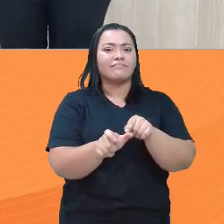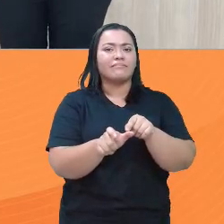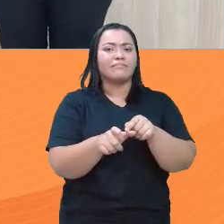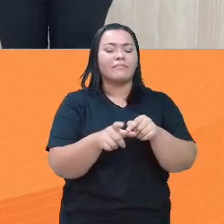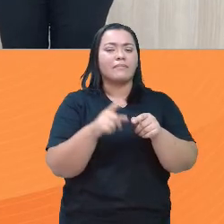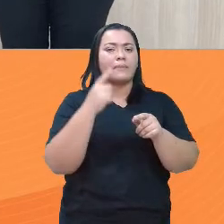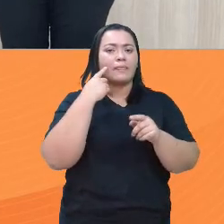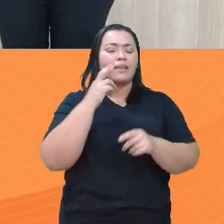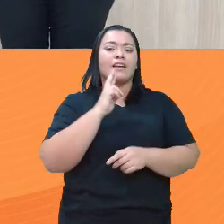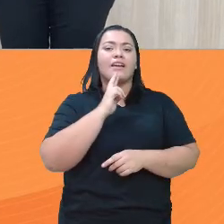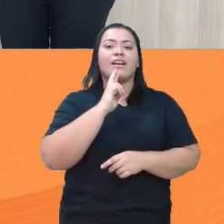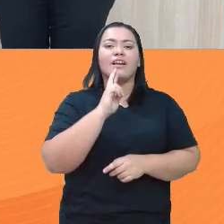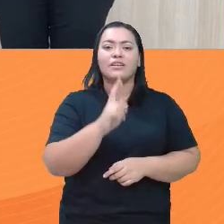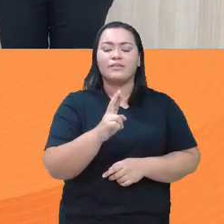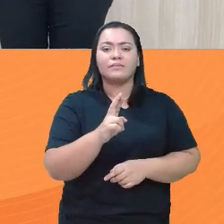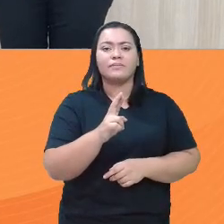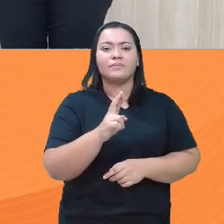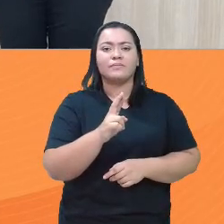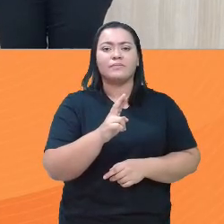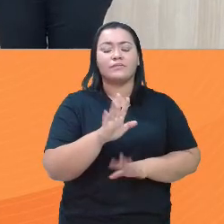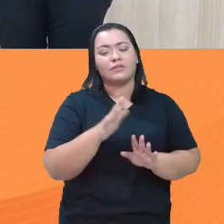evidencie respostas,